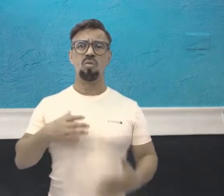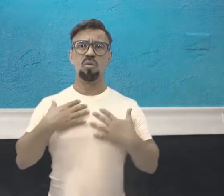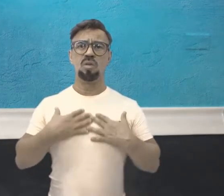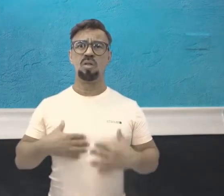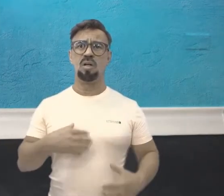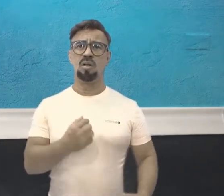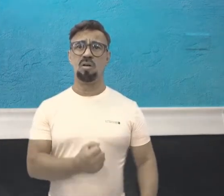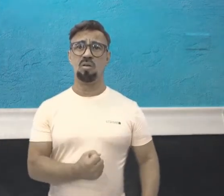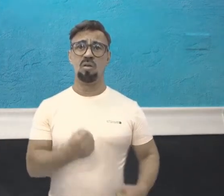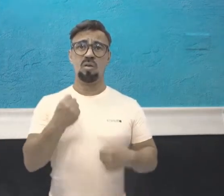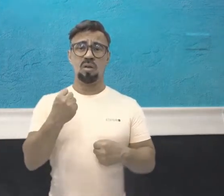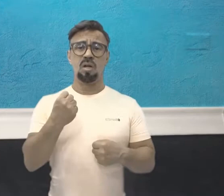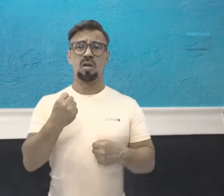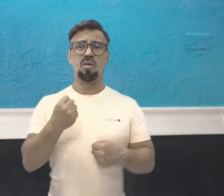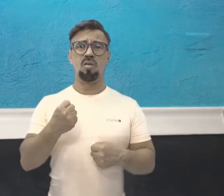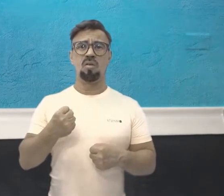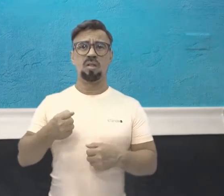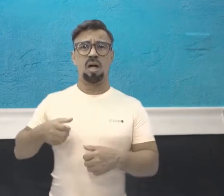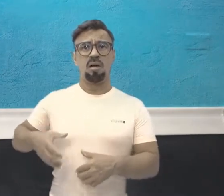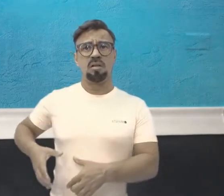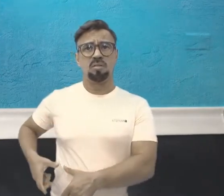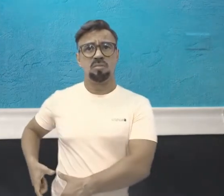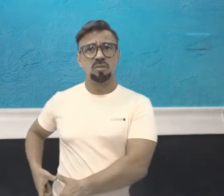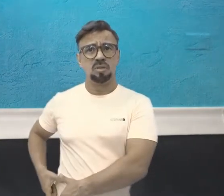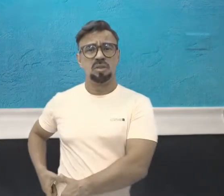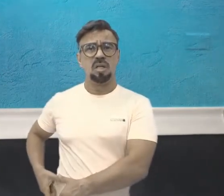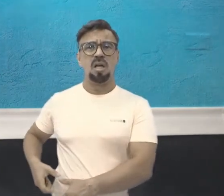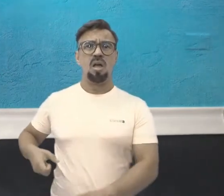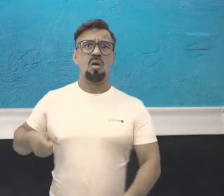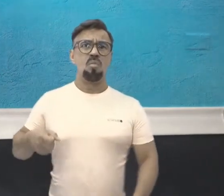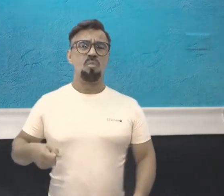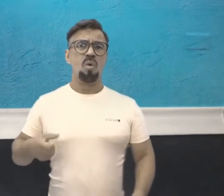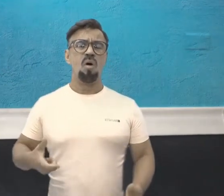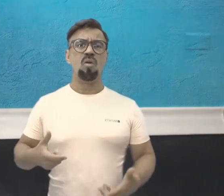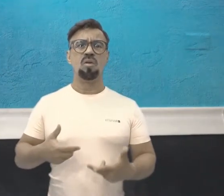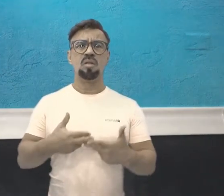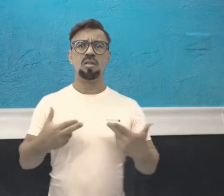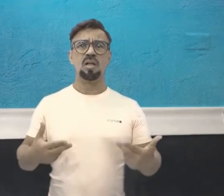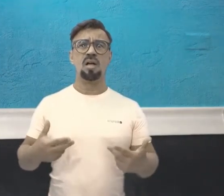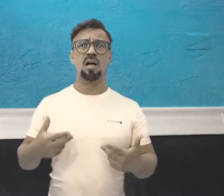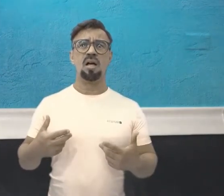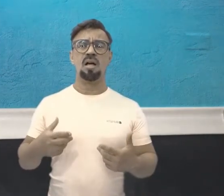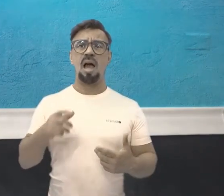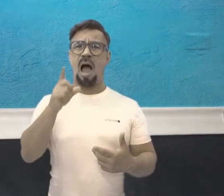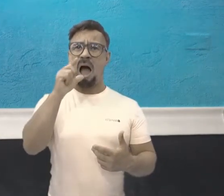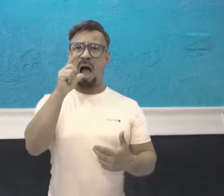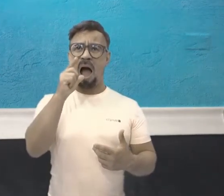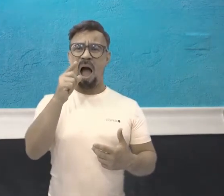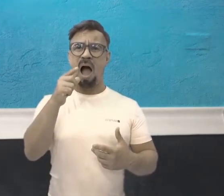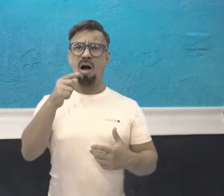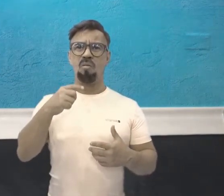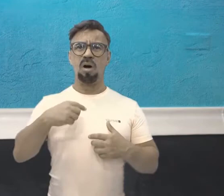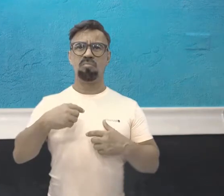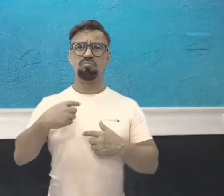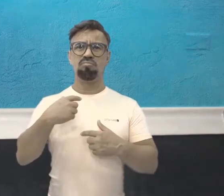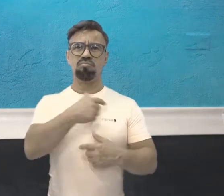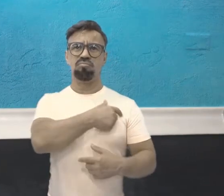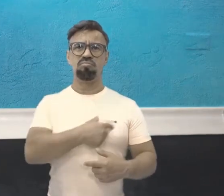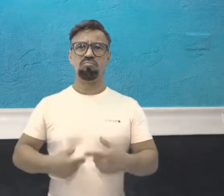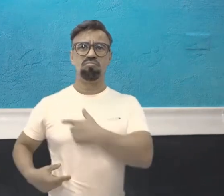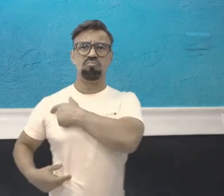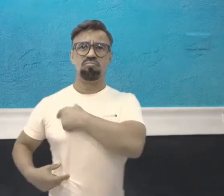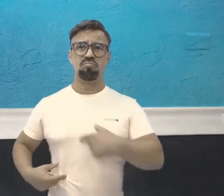como rifle cartucheiras bolsas cabaças para carregar água e enfim